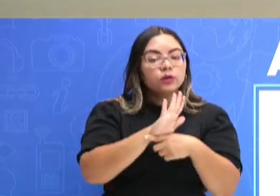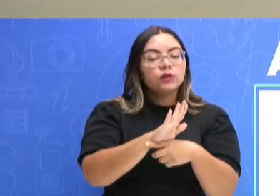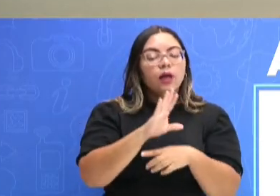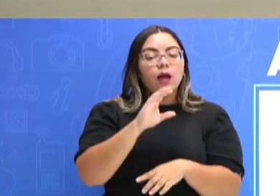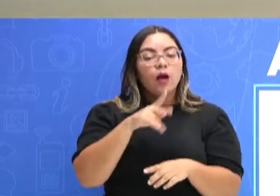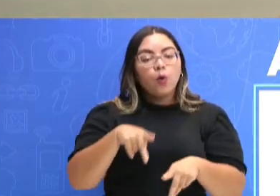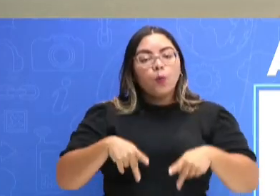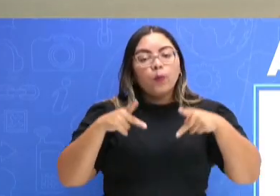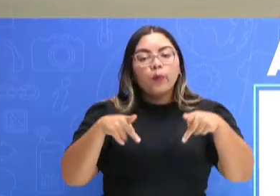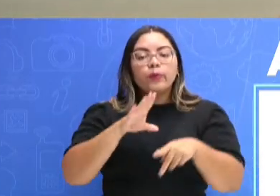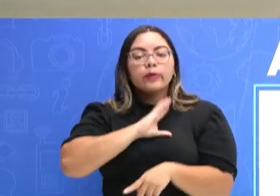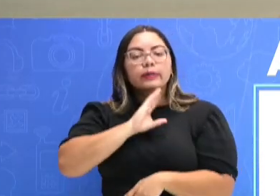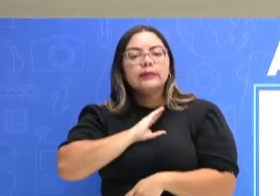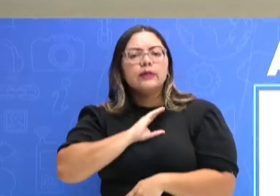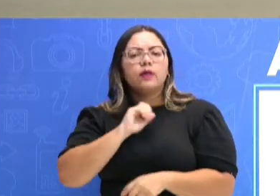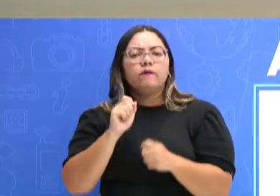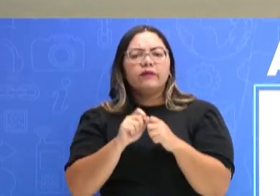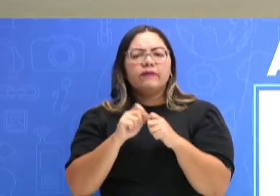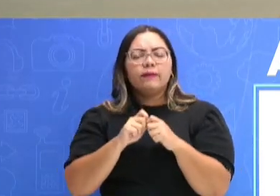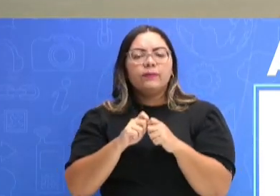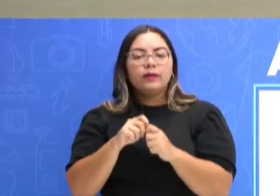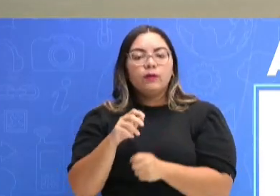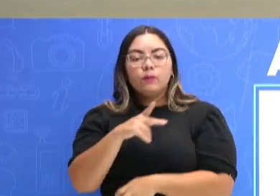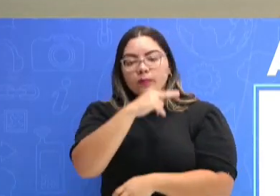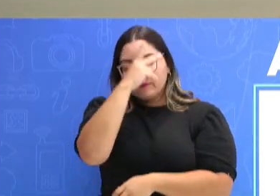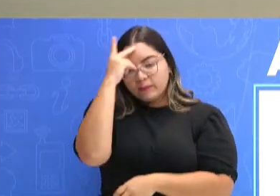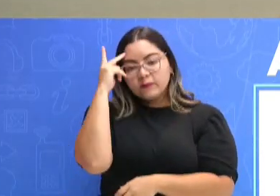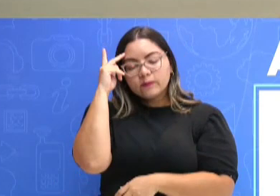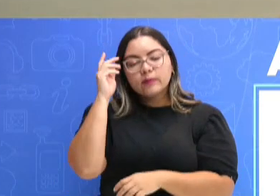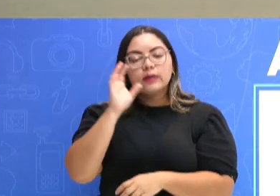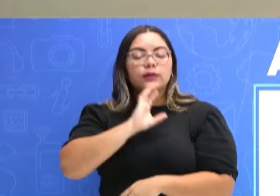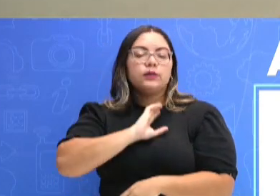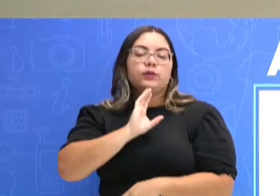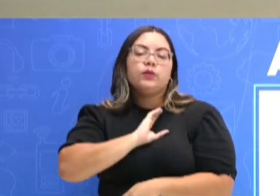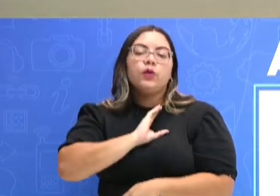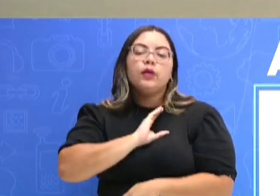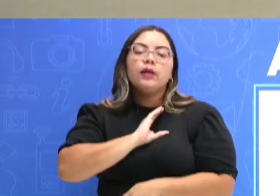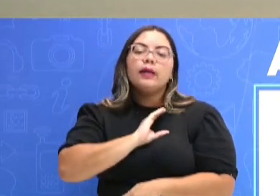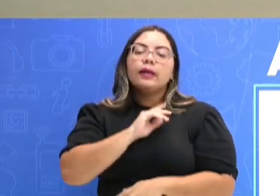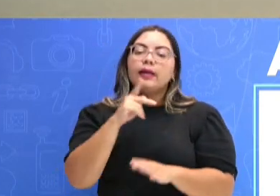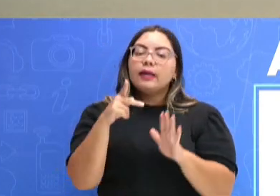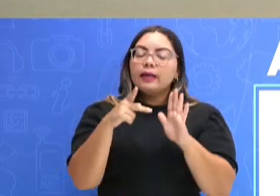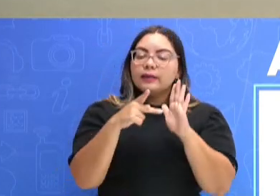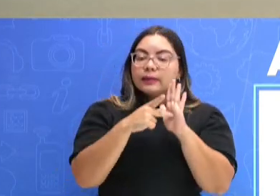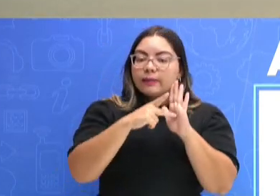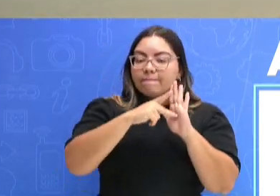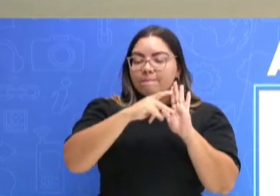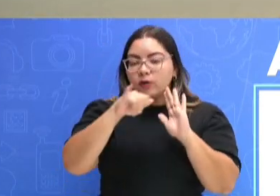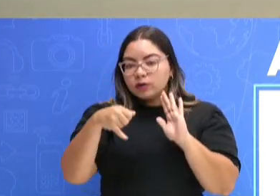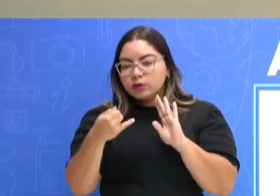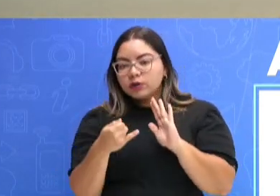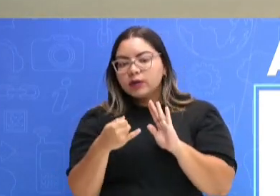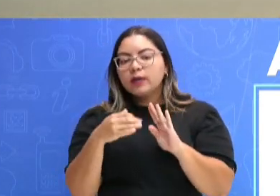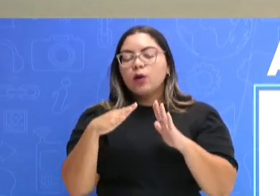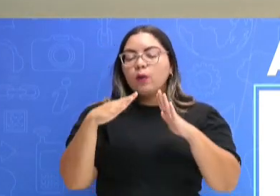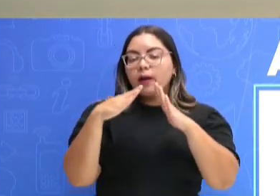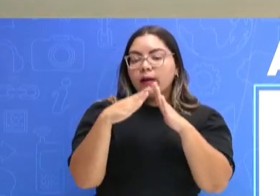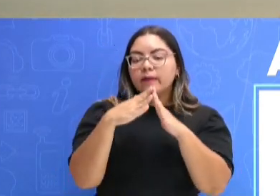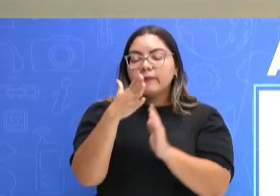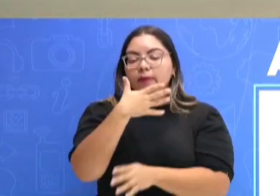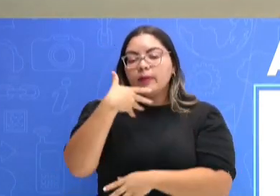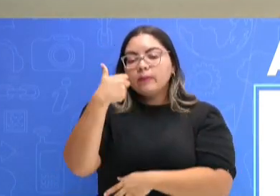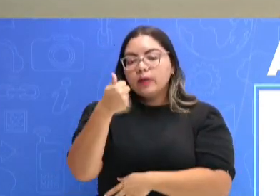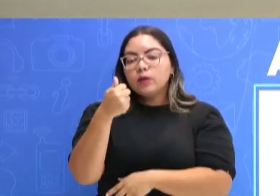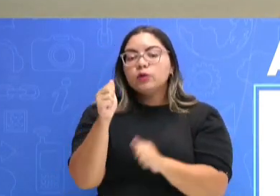prol da população. O programa Minha Casa Melhor Municipal é uma cópia do programa da rede estadual, do